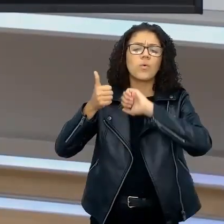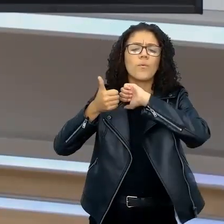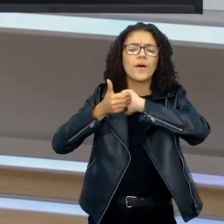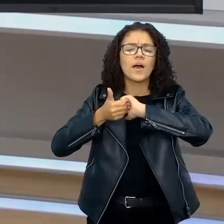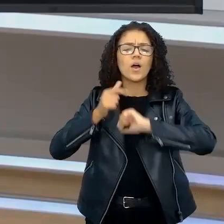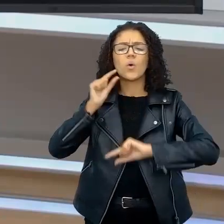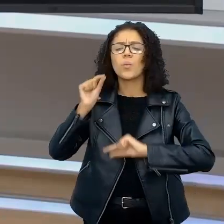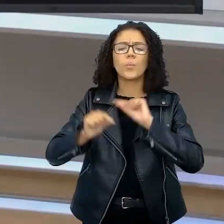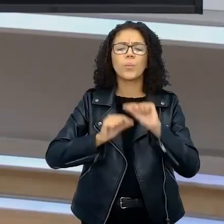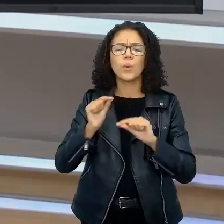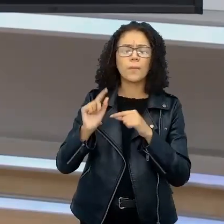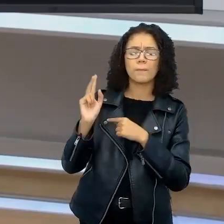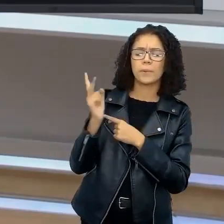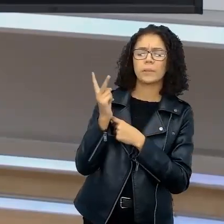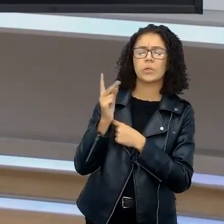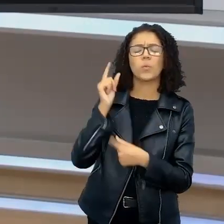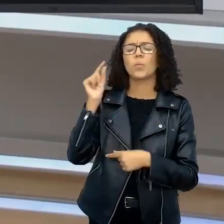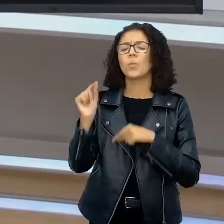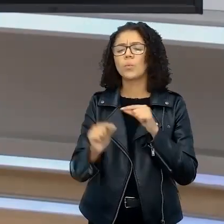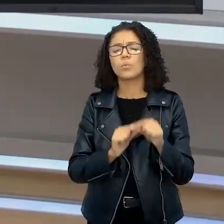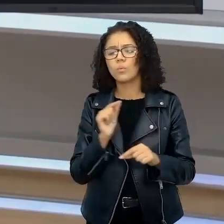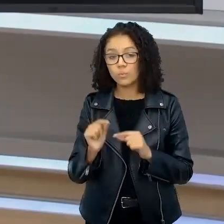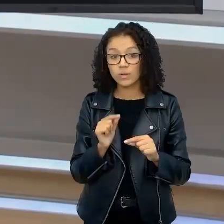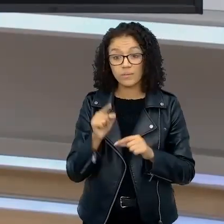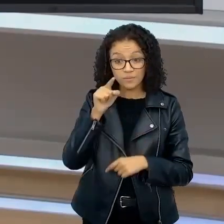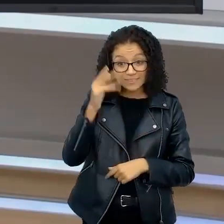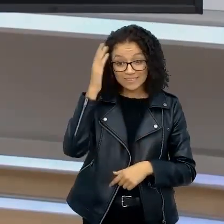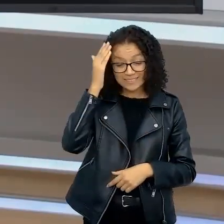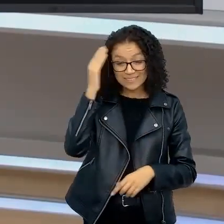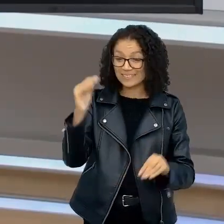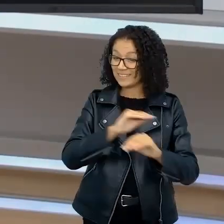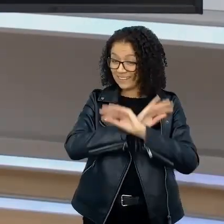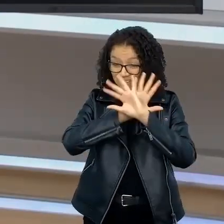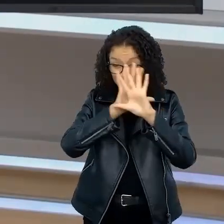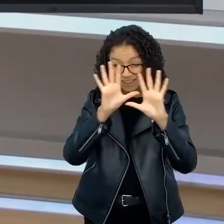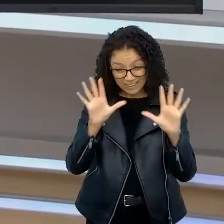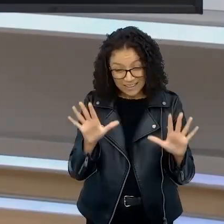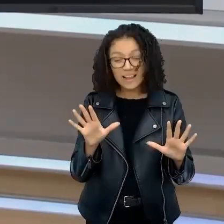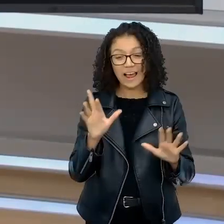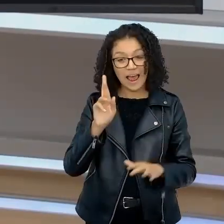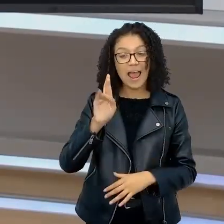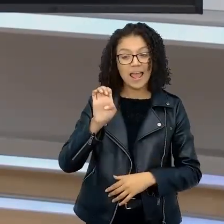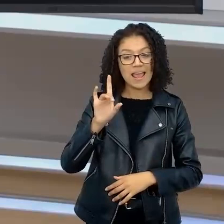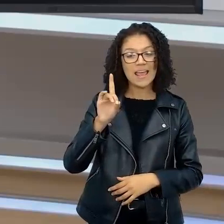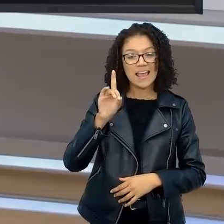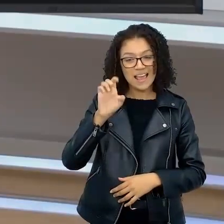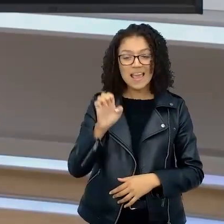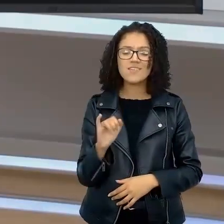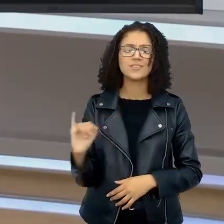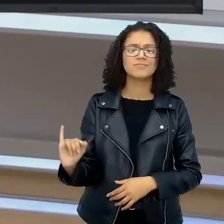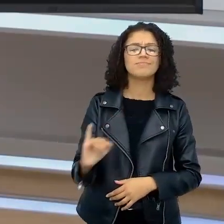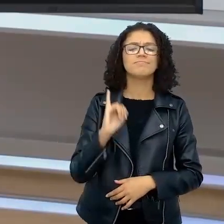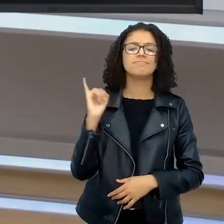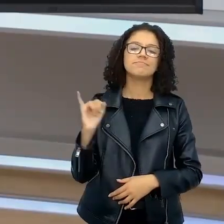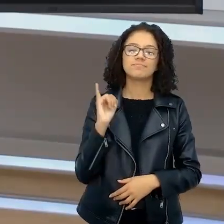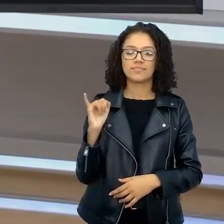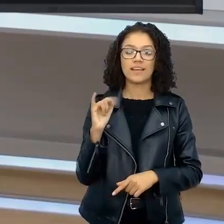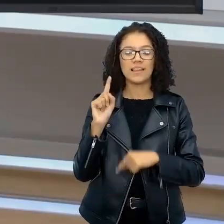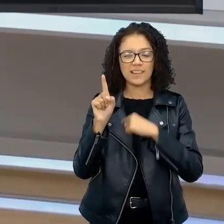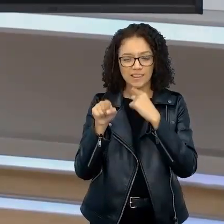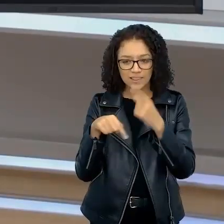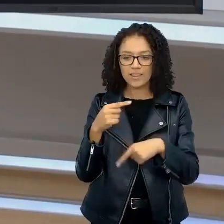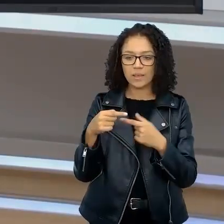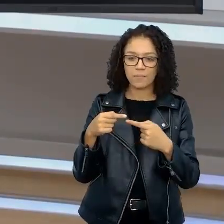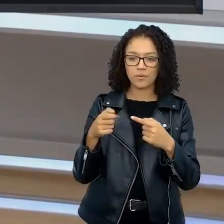escuta protegida, para vocês entenderem um pouquinho mais sobre a importância da rede de proteção e daí a gente entrar, então, nesse